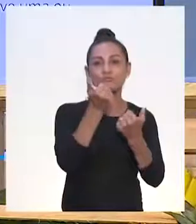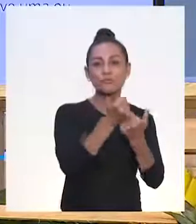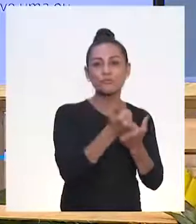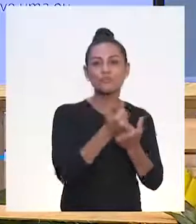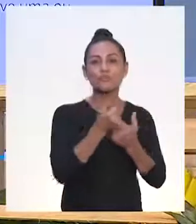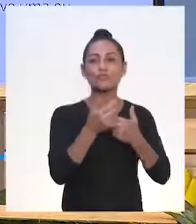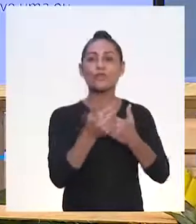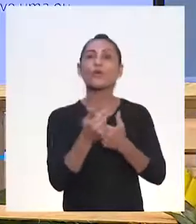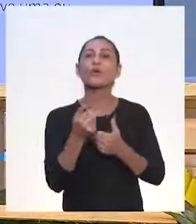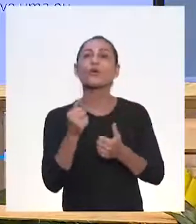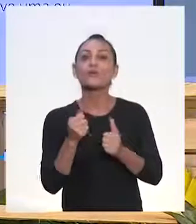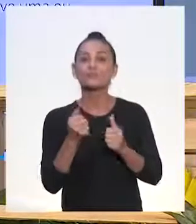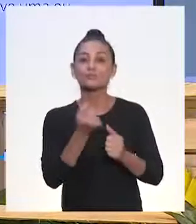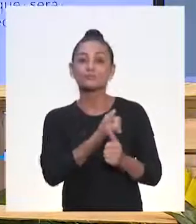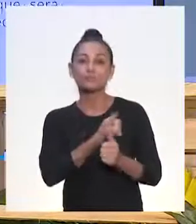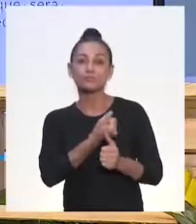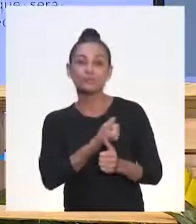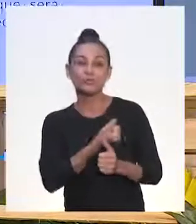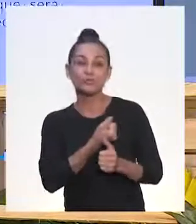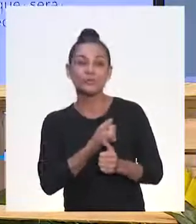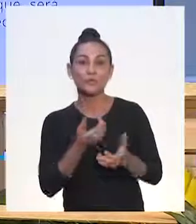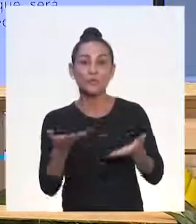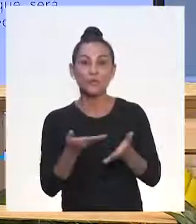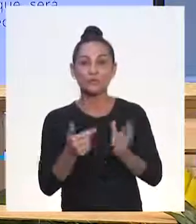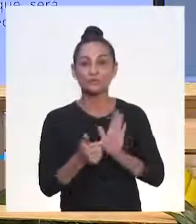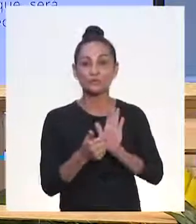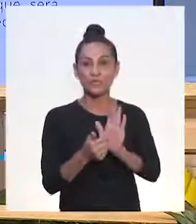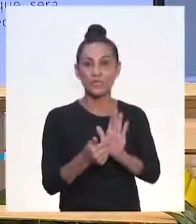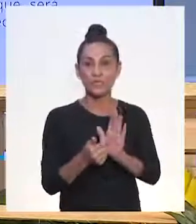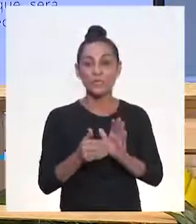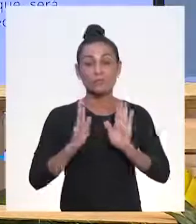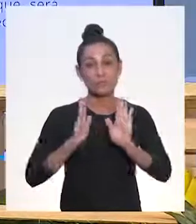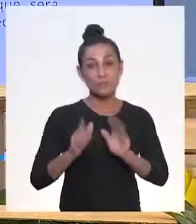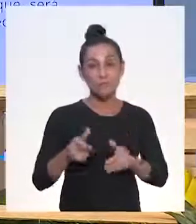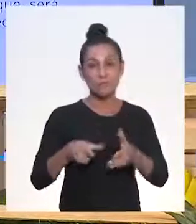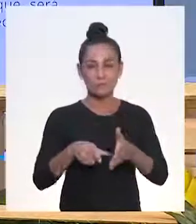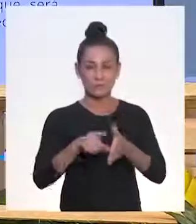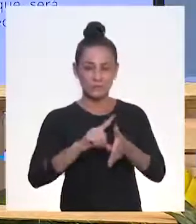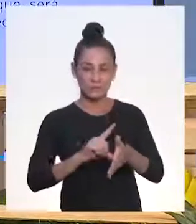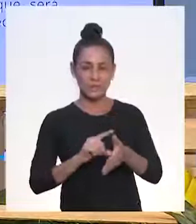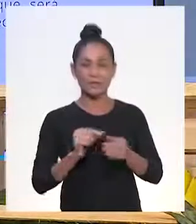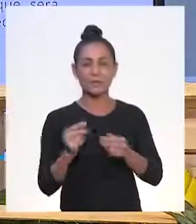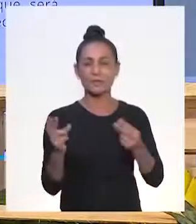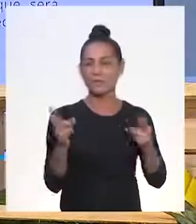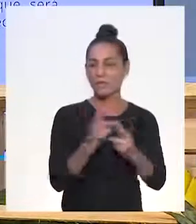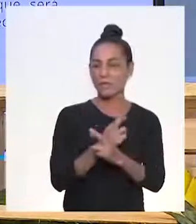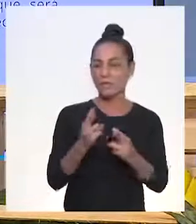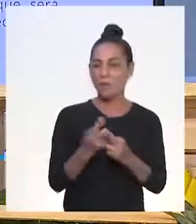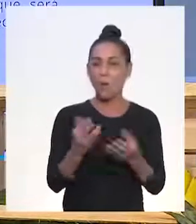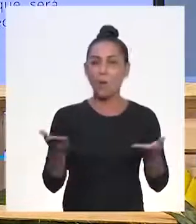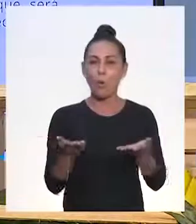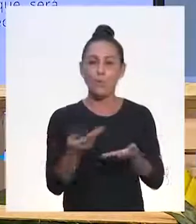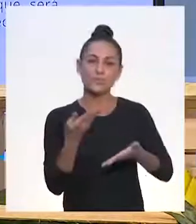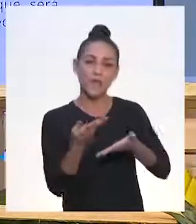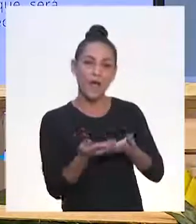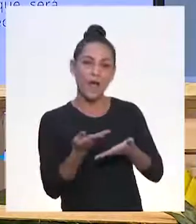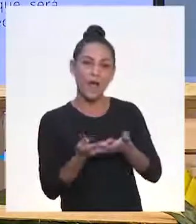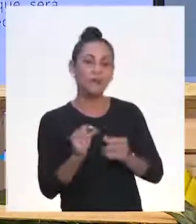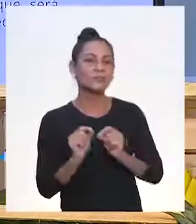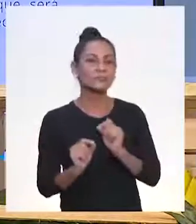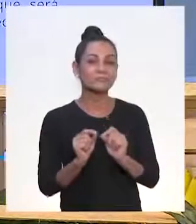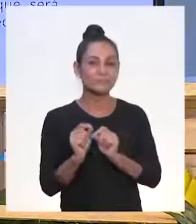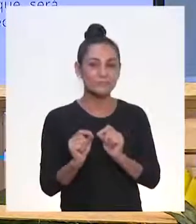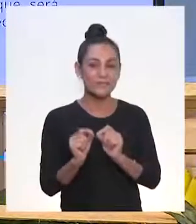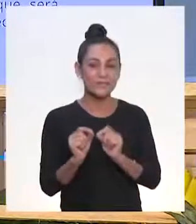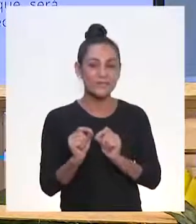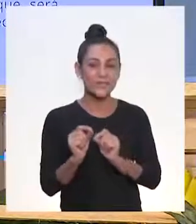essa relação que nós vamos ver hoje. Então, já para me antecipar aí a relação, então, hoje a aula, basicamente, nós vamos